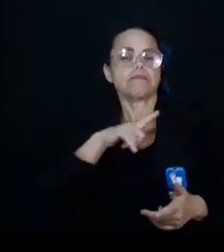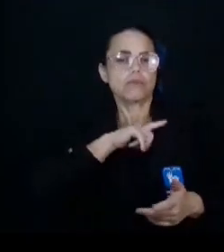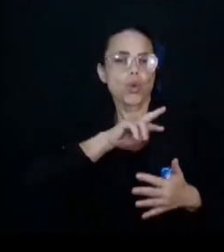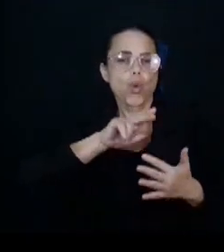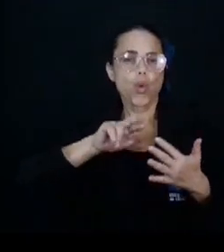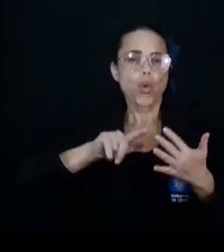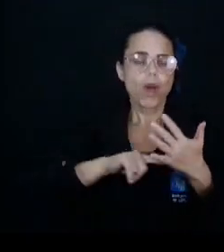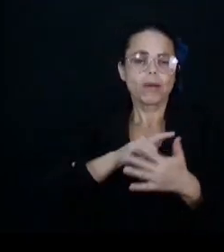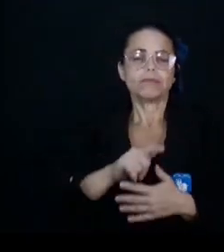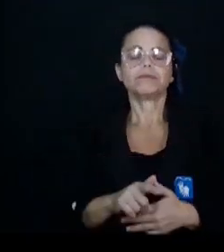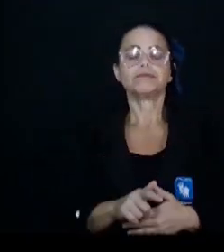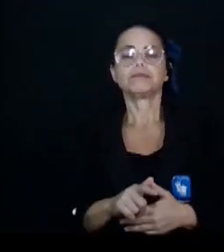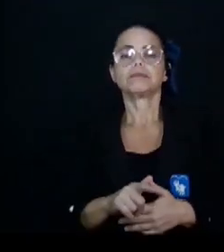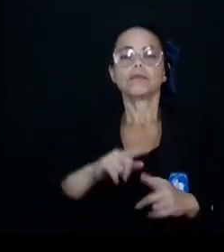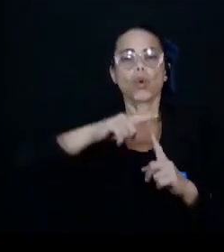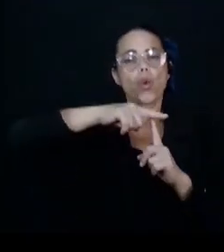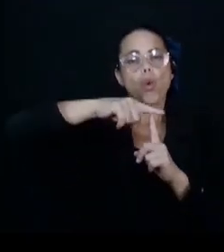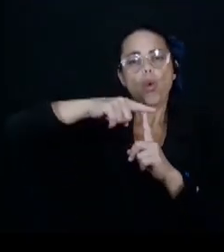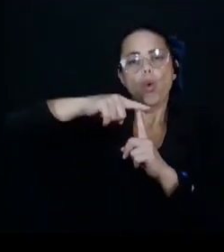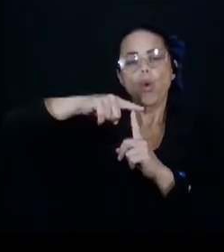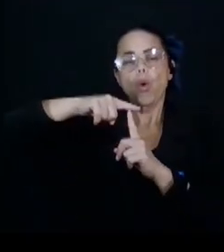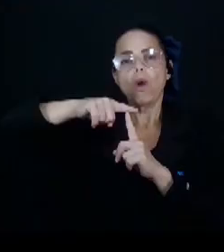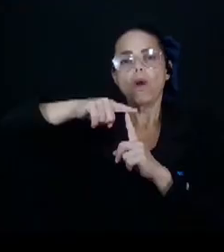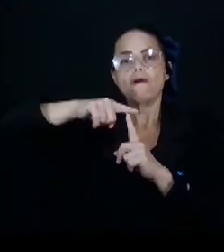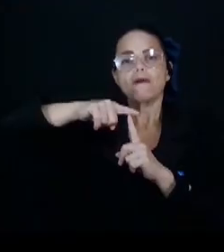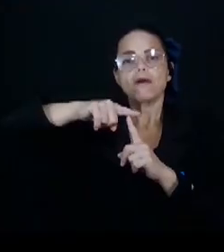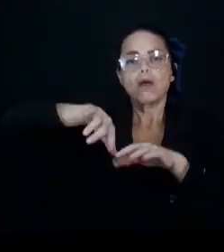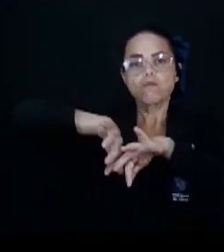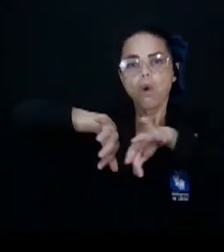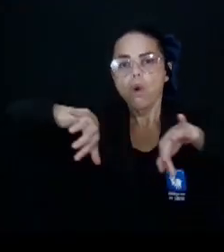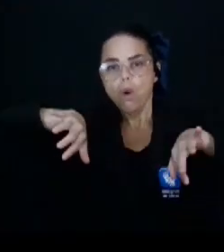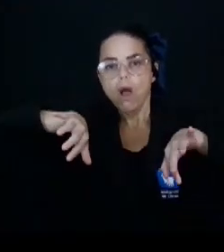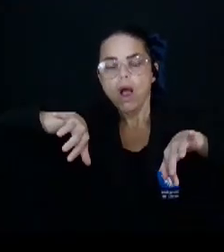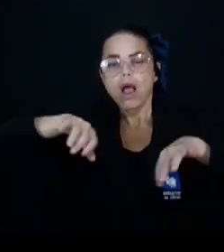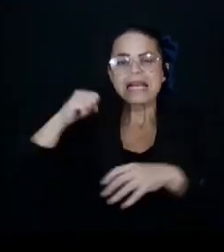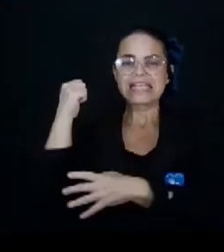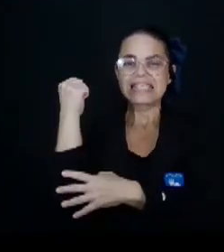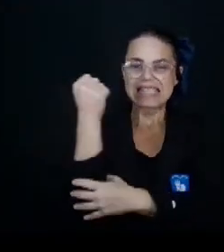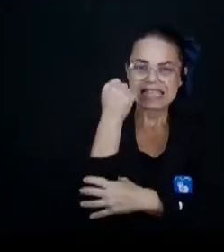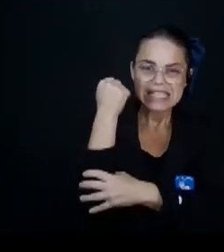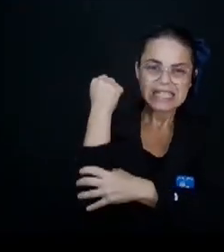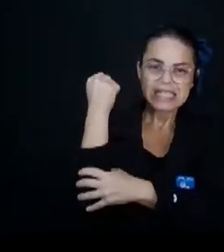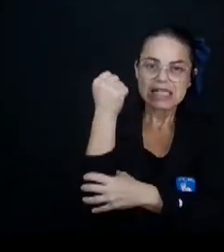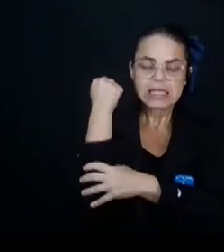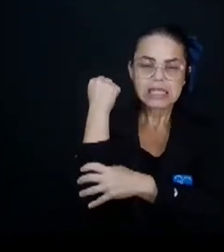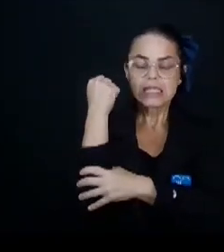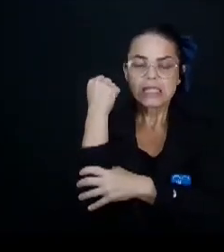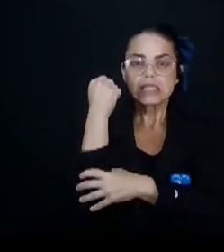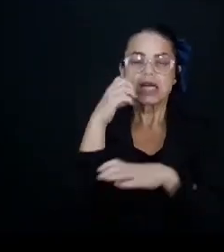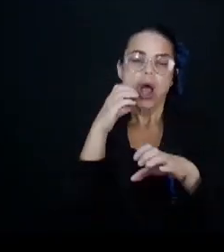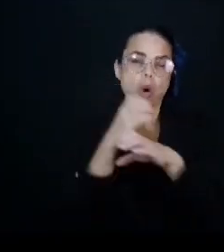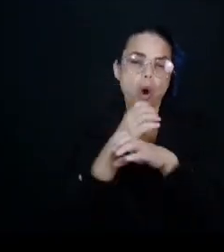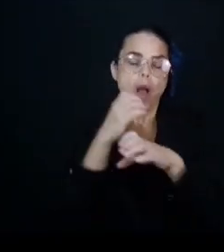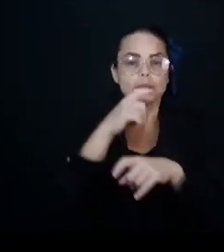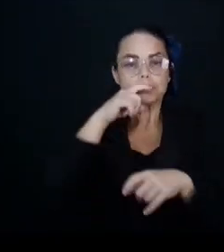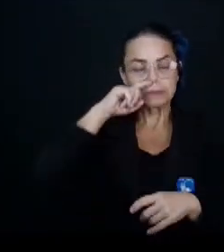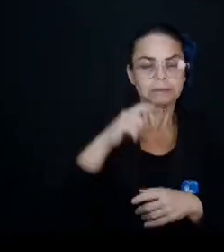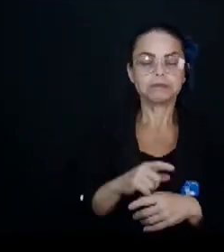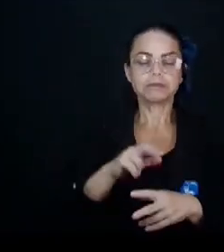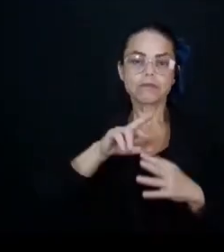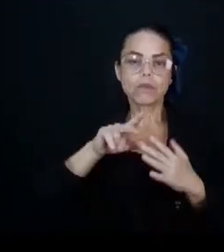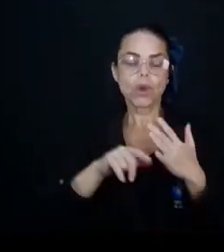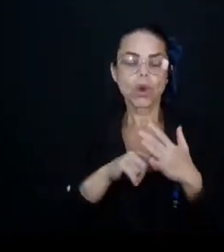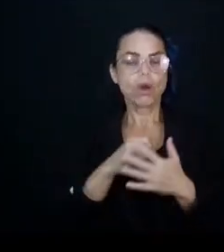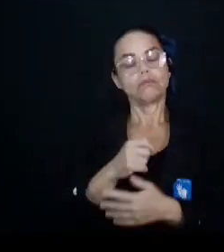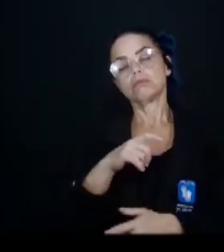leucemia que podem ser divididos entre as leucemias agudas e as leucemias crônicas, que apesar de ter o mesmo nome, leucemia, elas